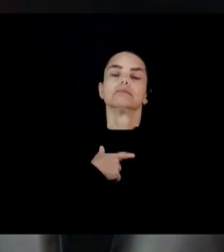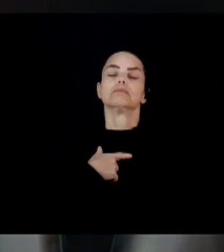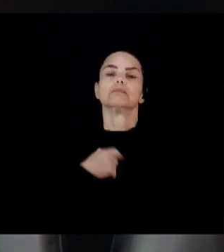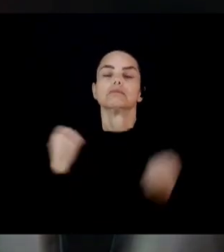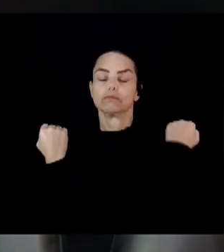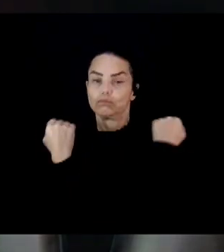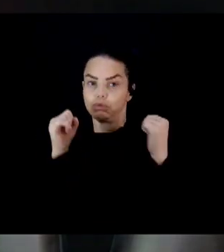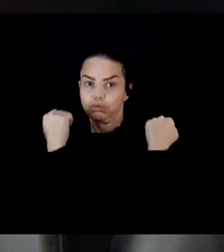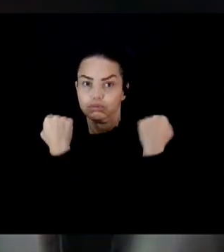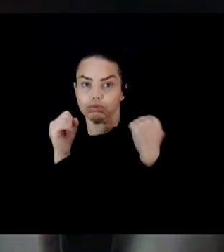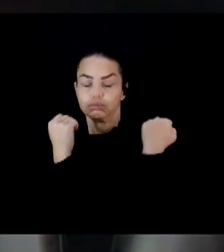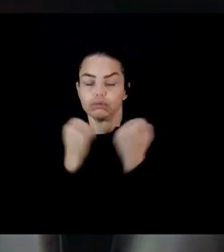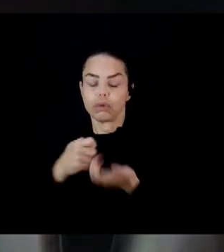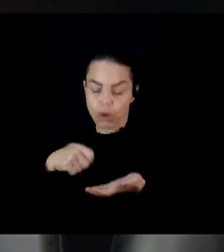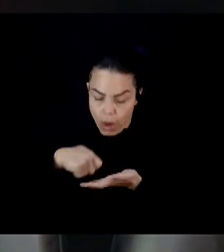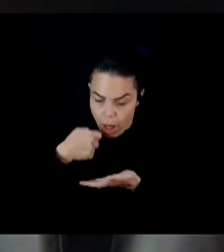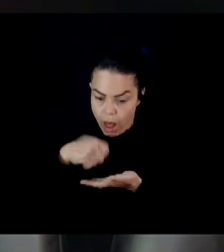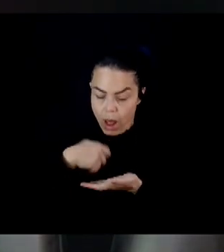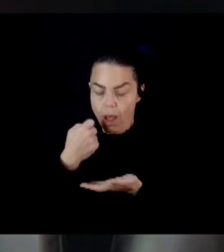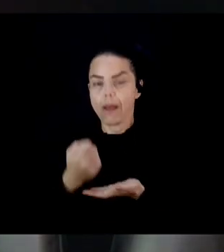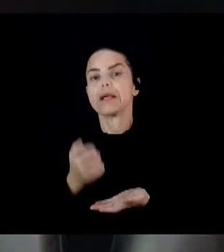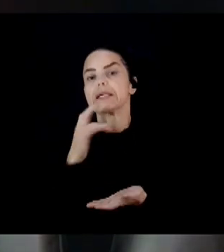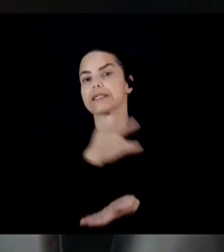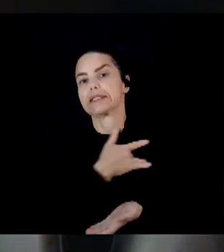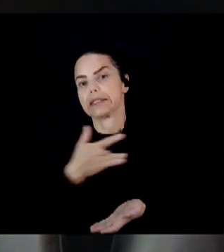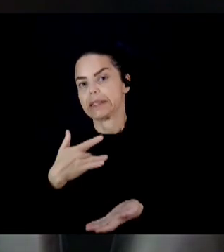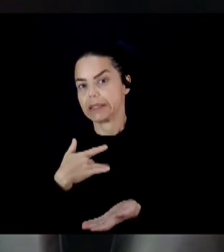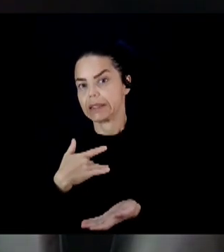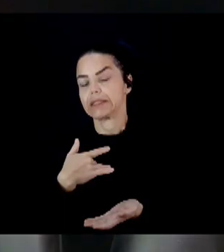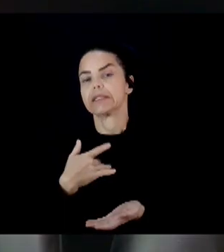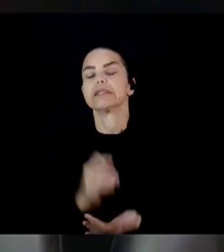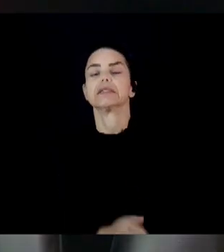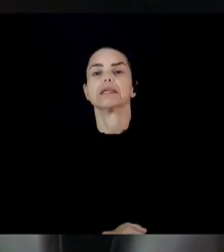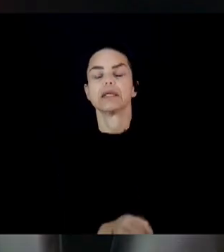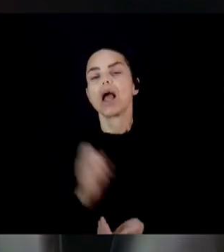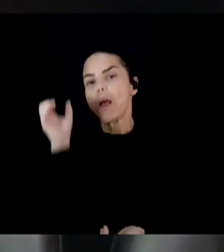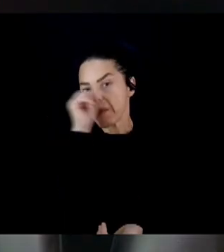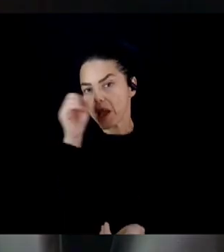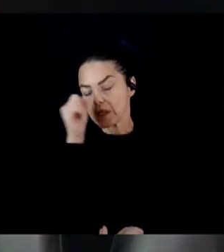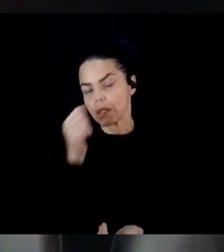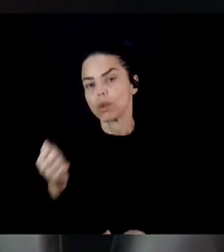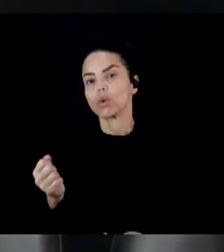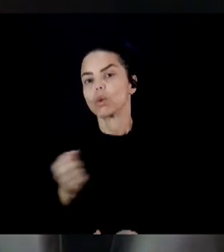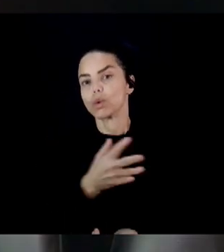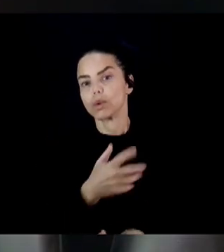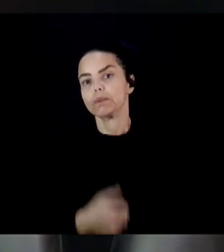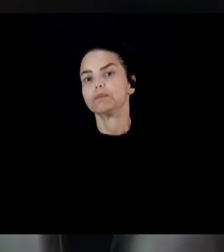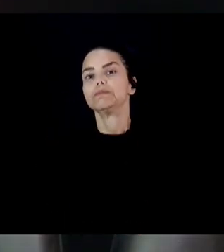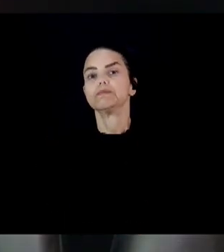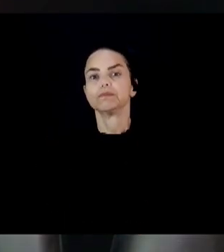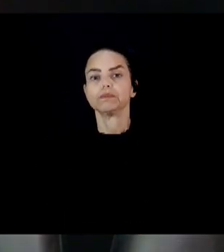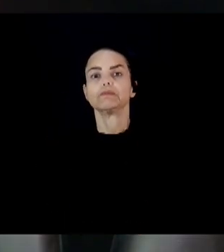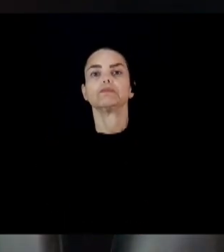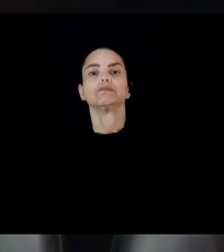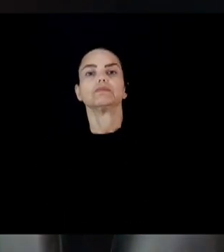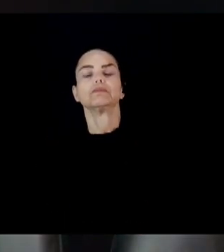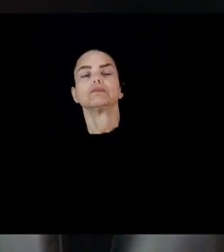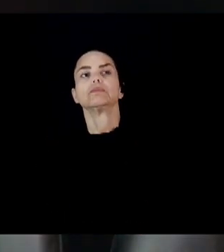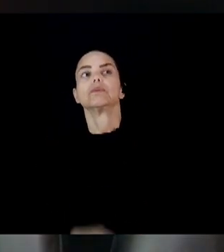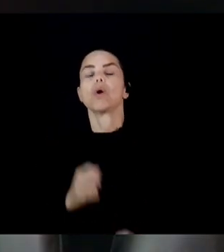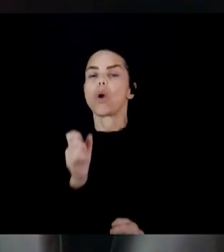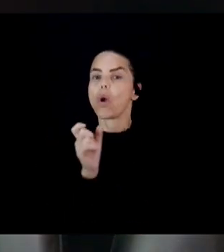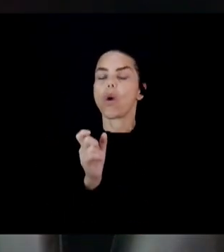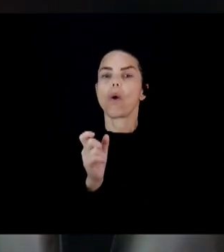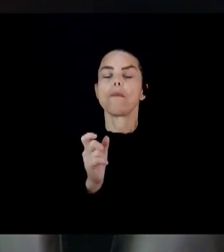da alimentação saudável, aprender coisas novas, né? Estar aprendendo um idioma novo,